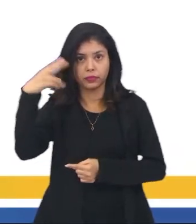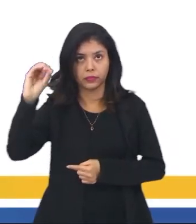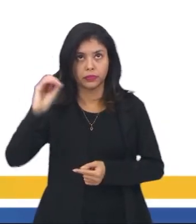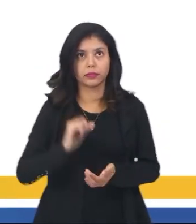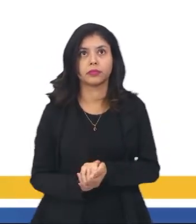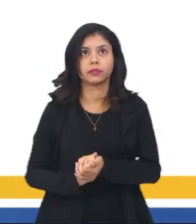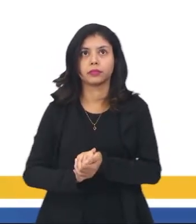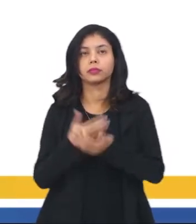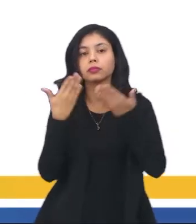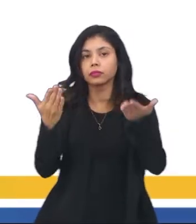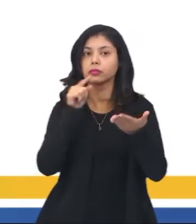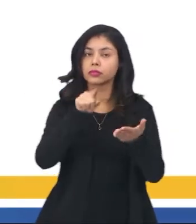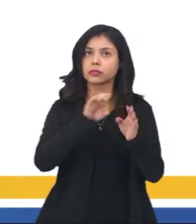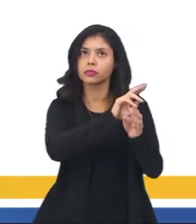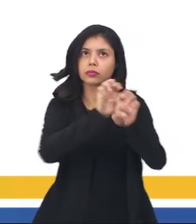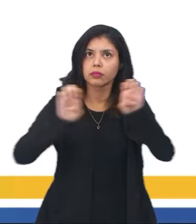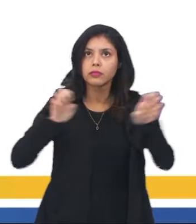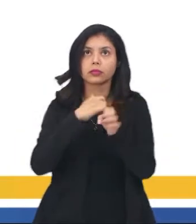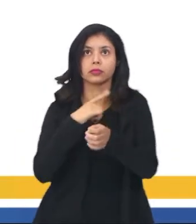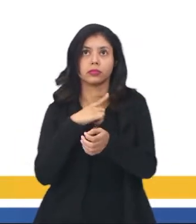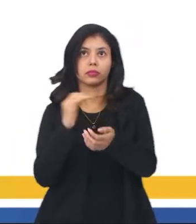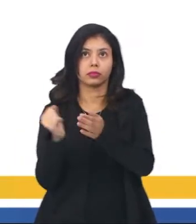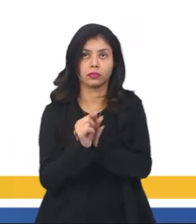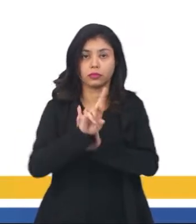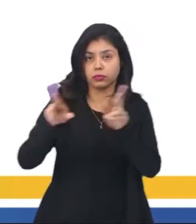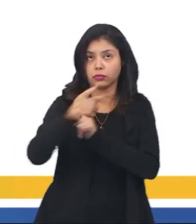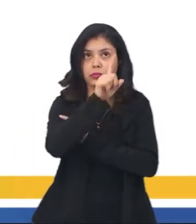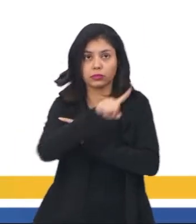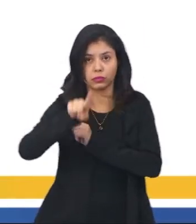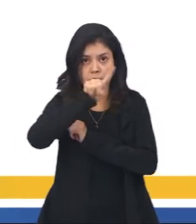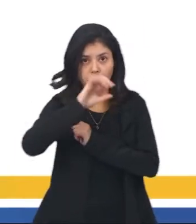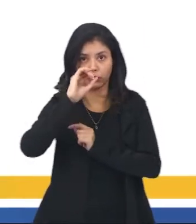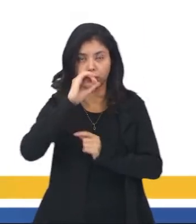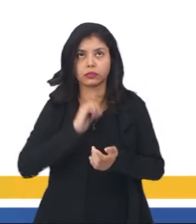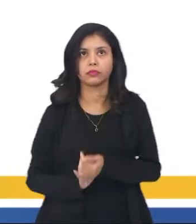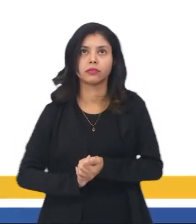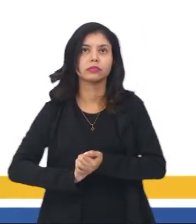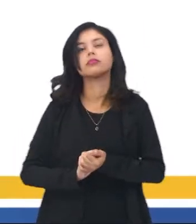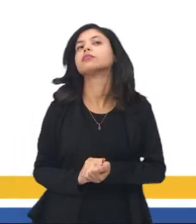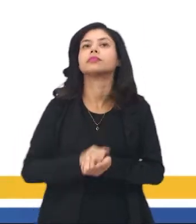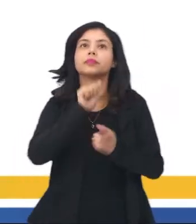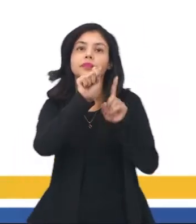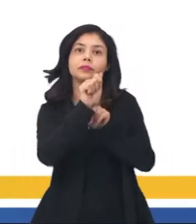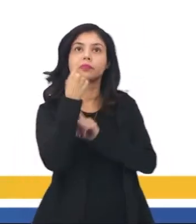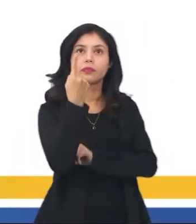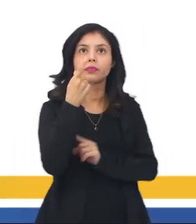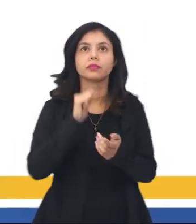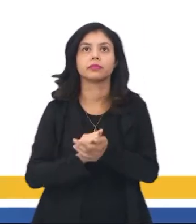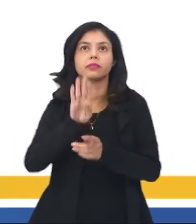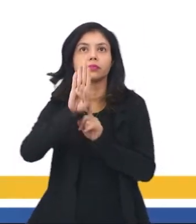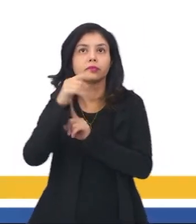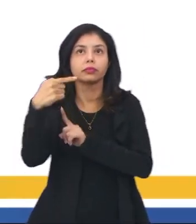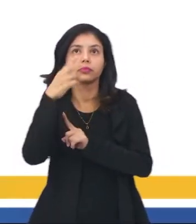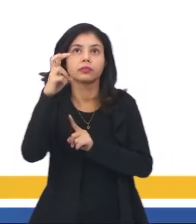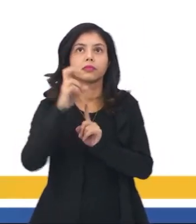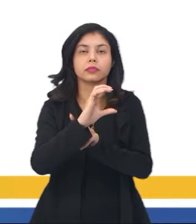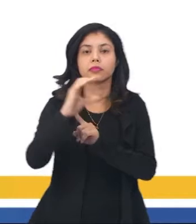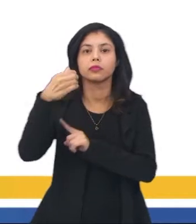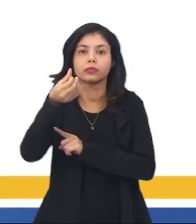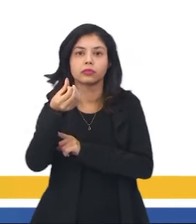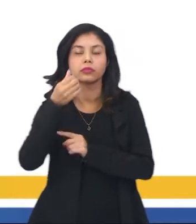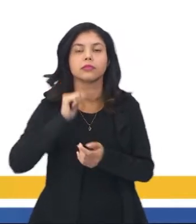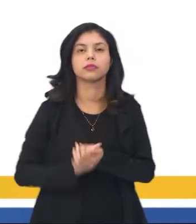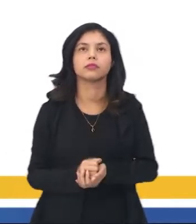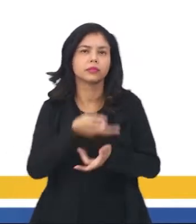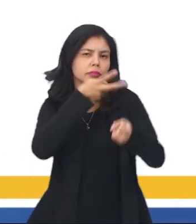0. Né? Nesta equação, temos os coeficientes diferentes de 0. O a igual a 1, o b igual a menos 5 e o c igual a